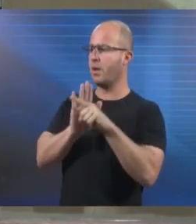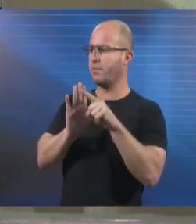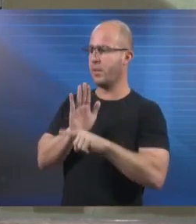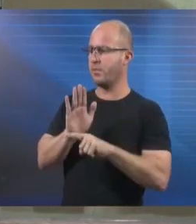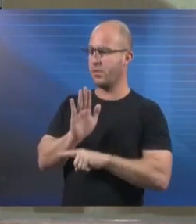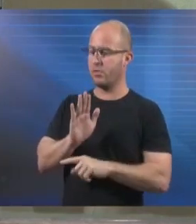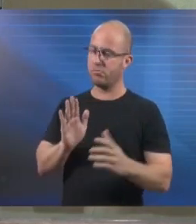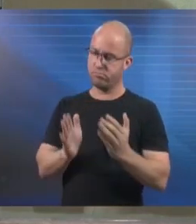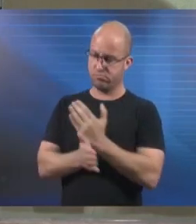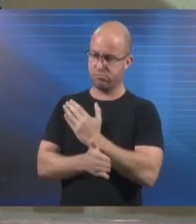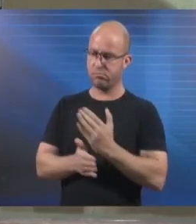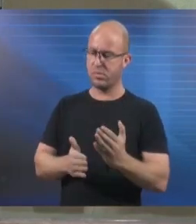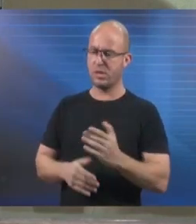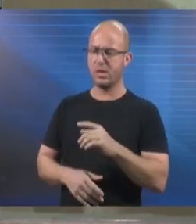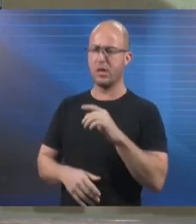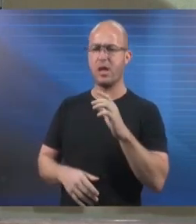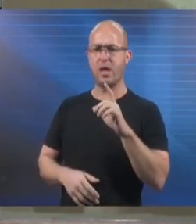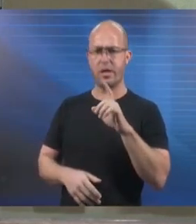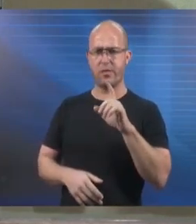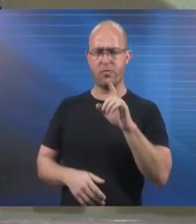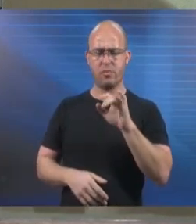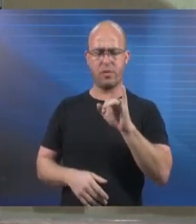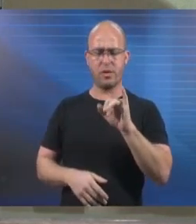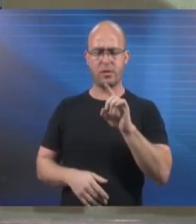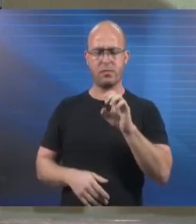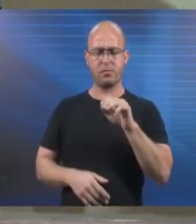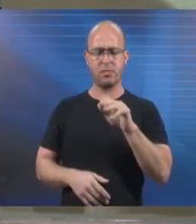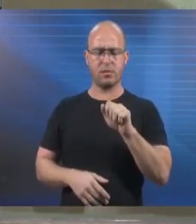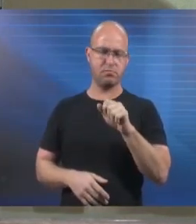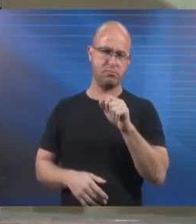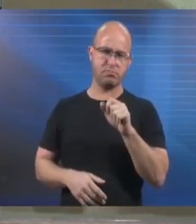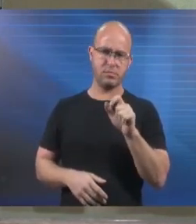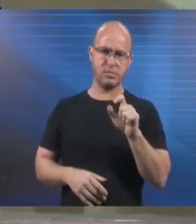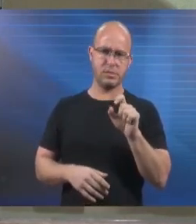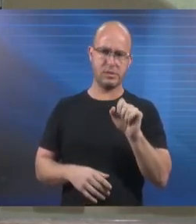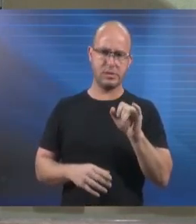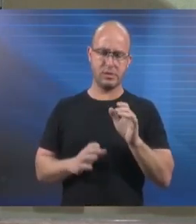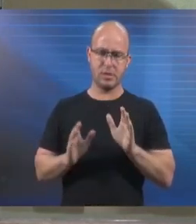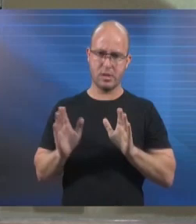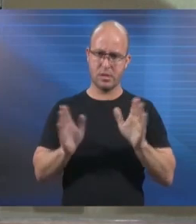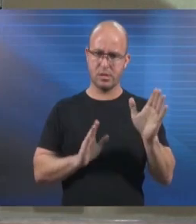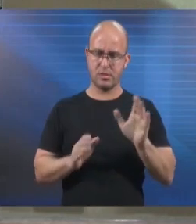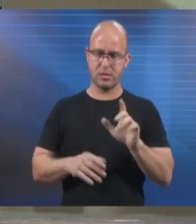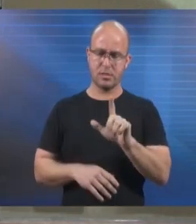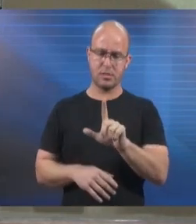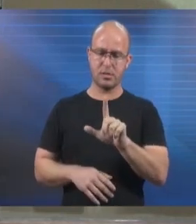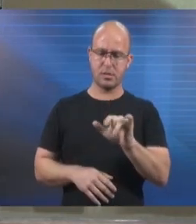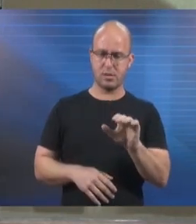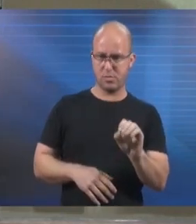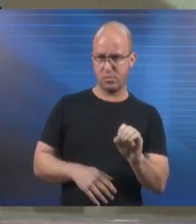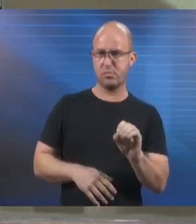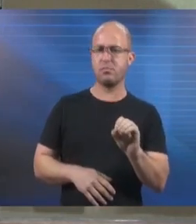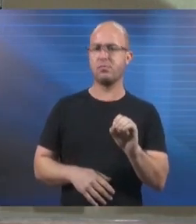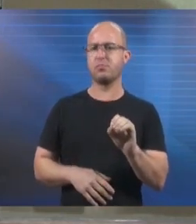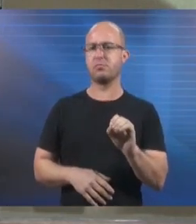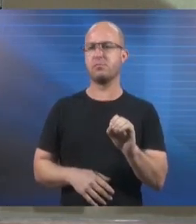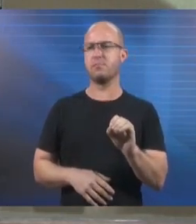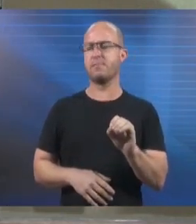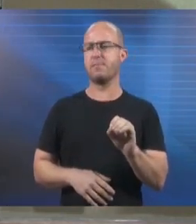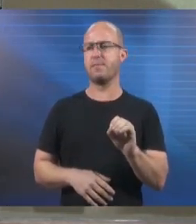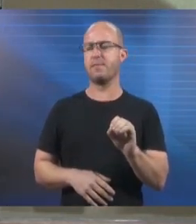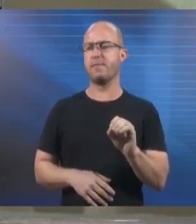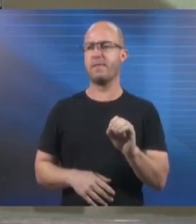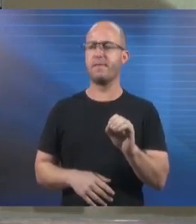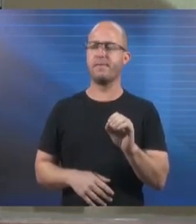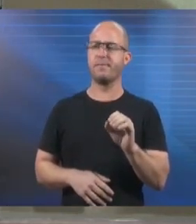questionamentos Será que o idema ao conceder a licença Lio em